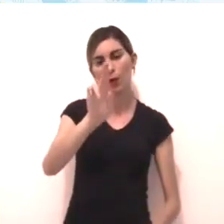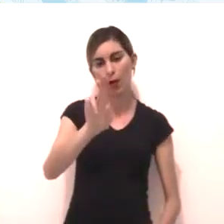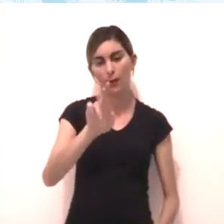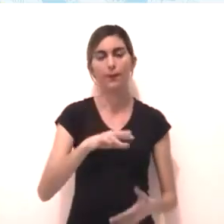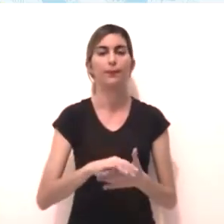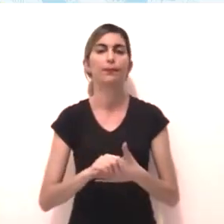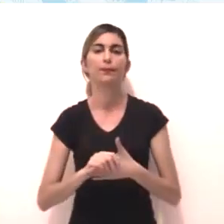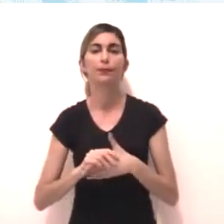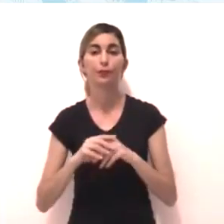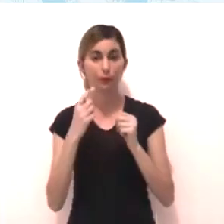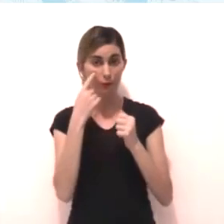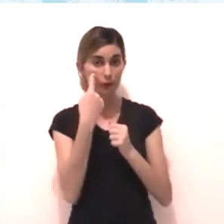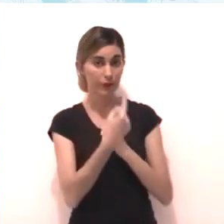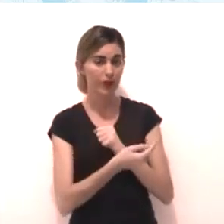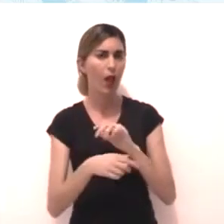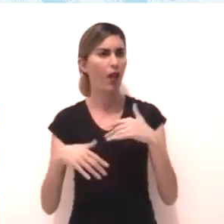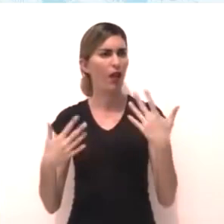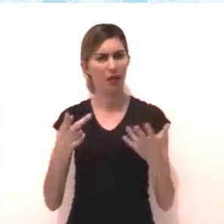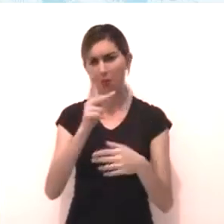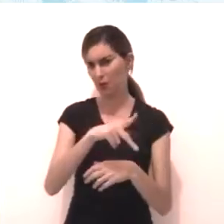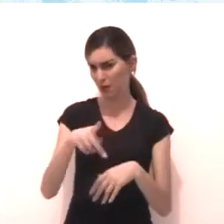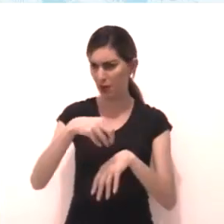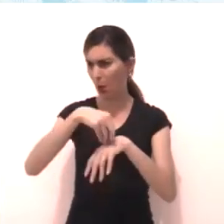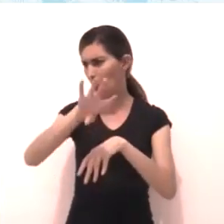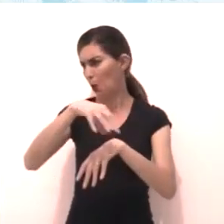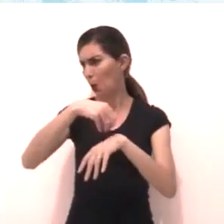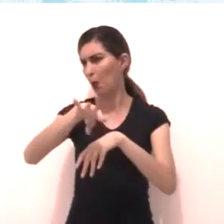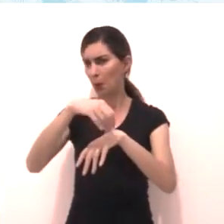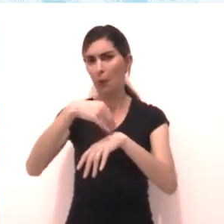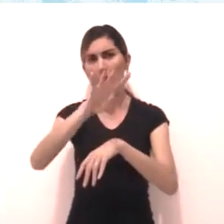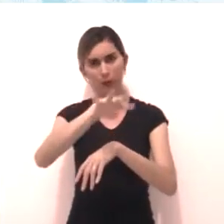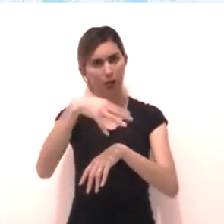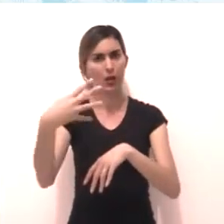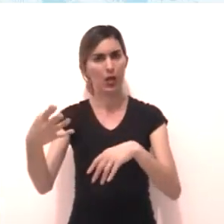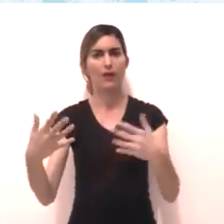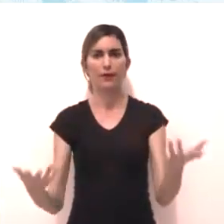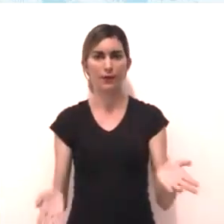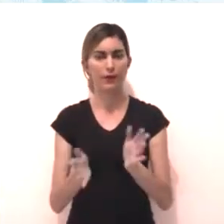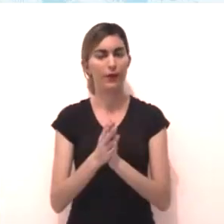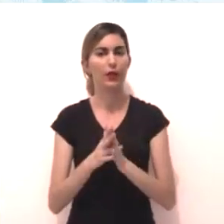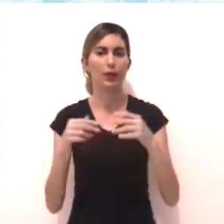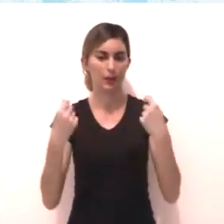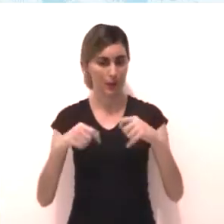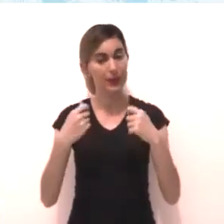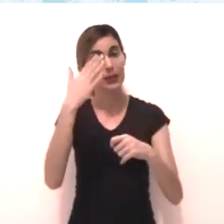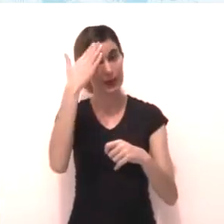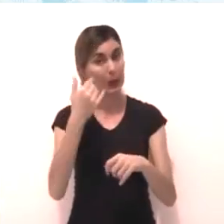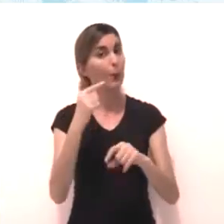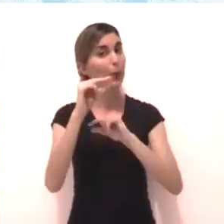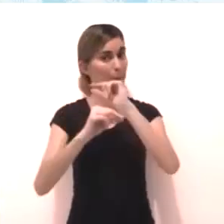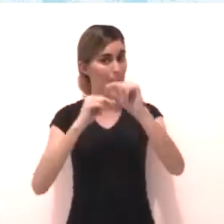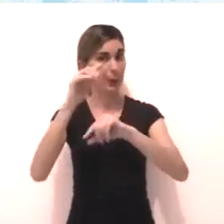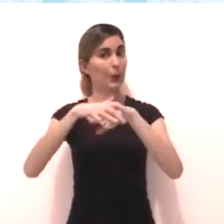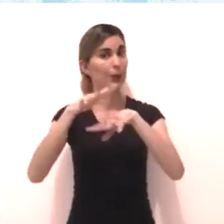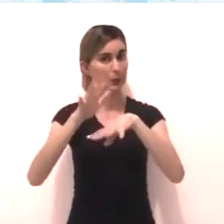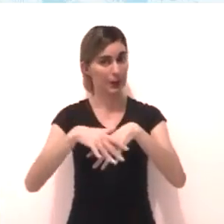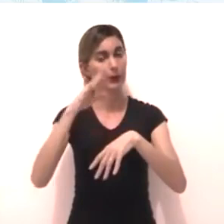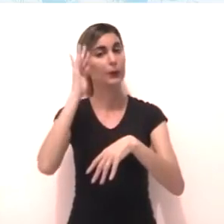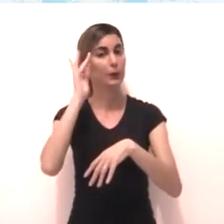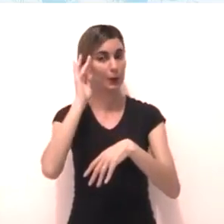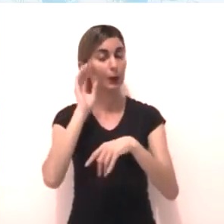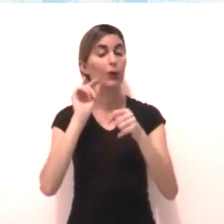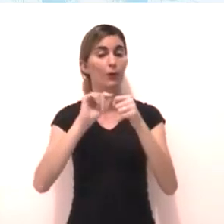ar atmosférico. Aí vocês vão dizer, eita professora, a senhora está trazendo muito gráfico nessa aula, né? Tem que saber um pouquinho de matemática também, tem